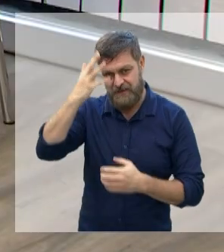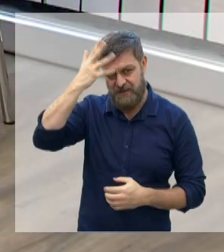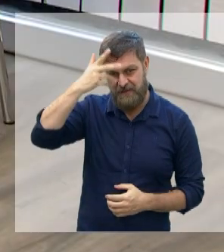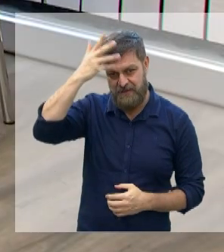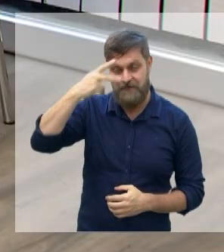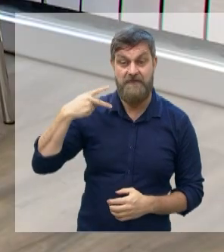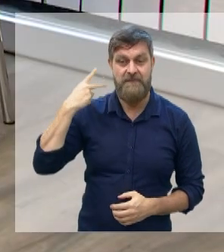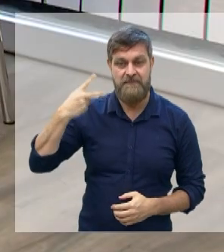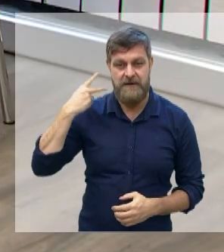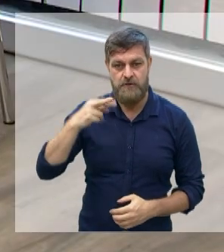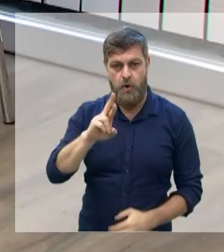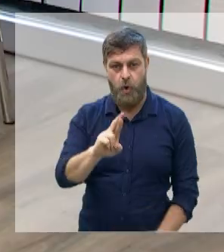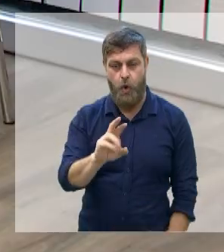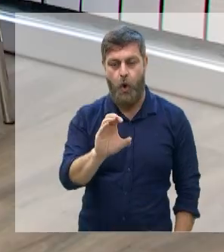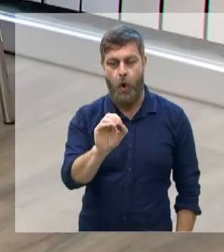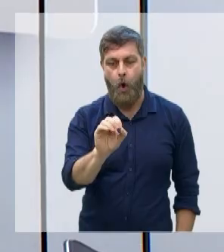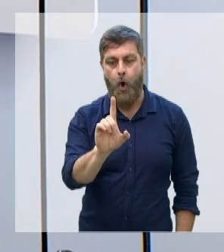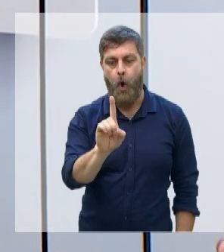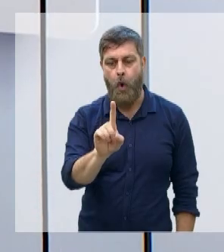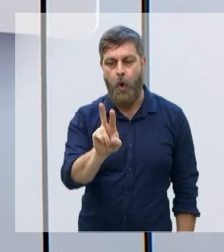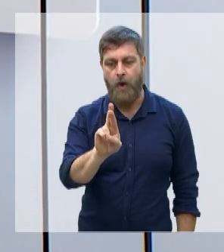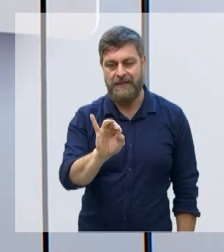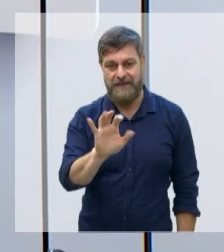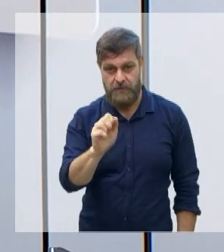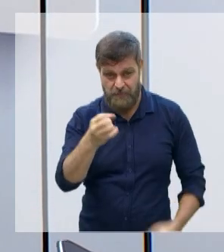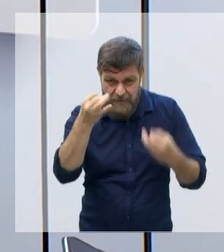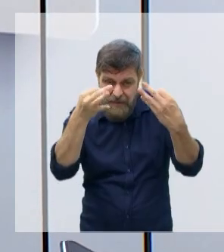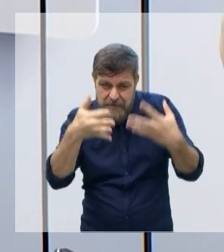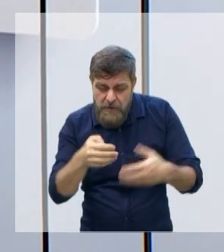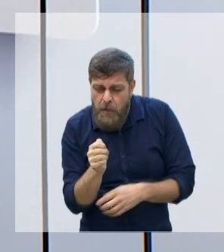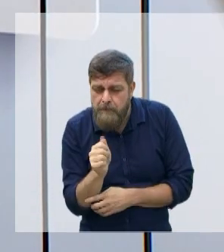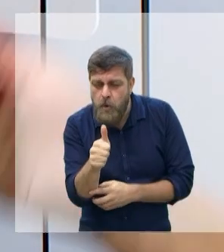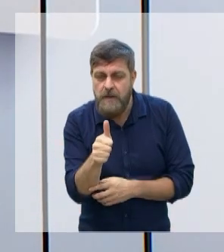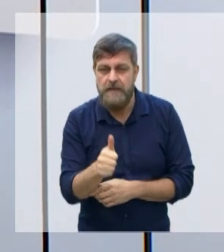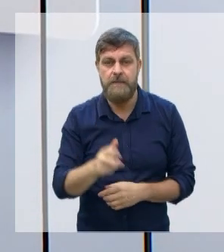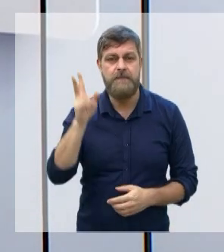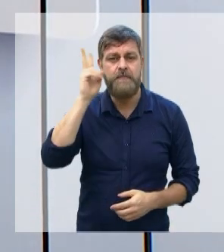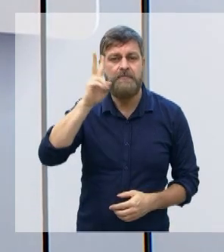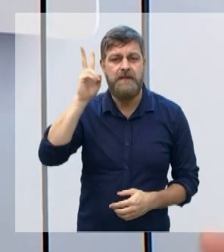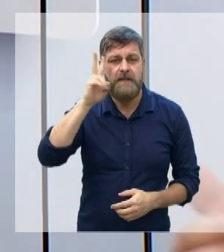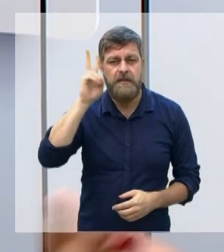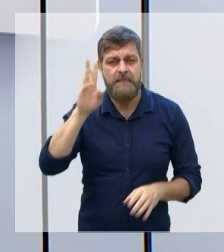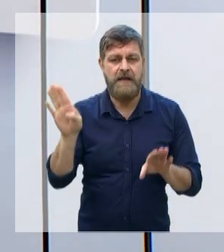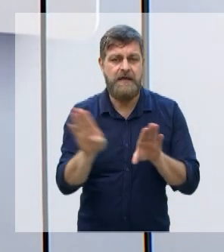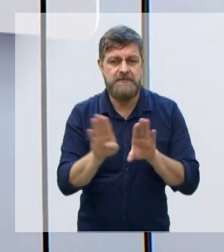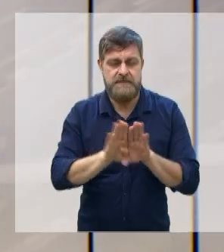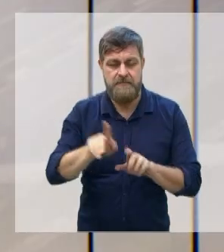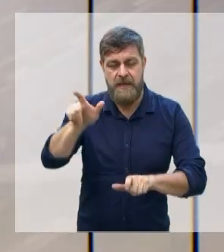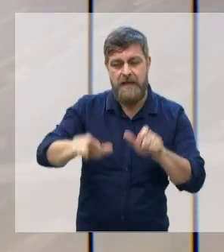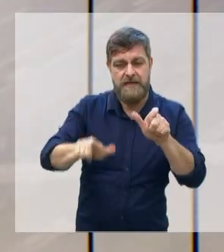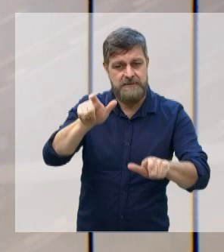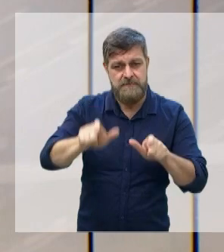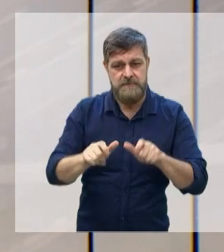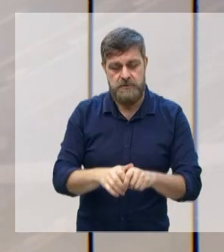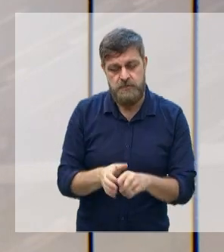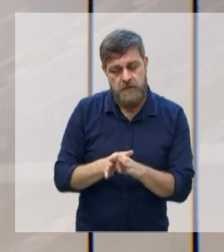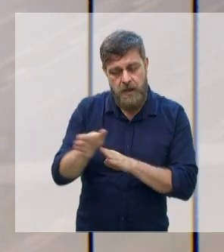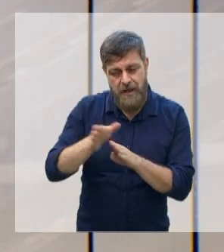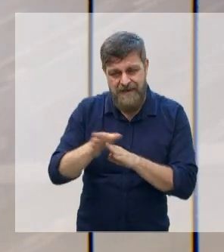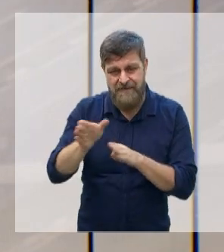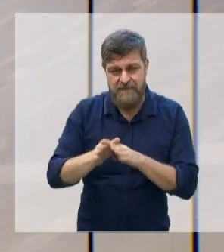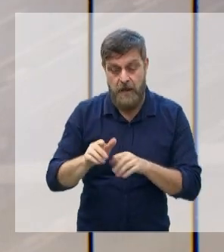da farma dica vereador que já falasse um pouquinho sobre lembrasse inclusive o telespectador do